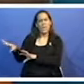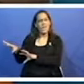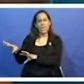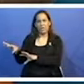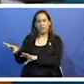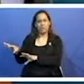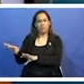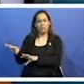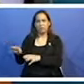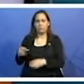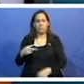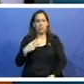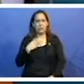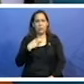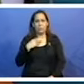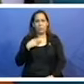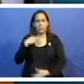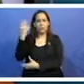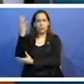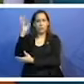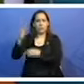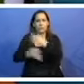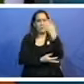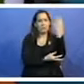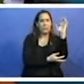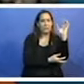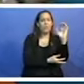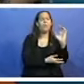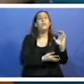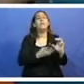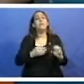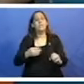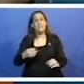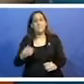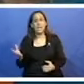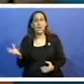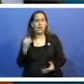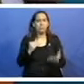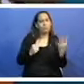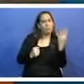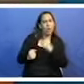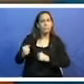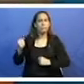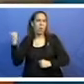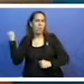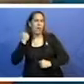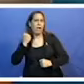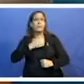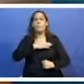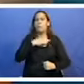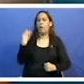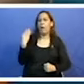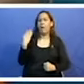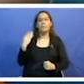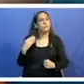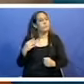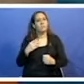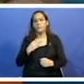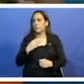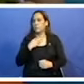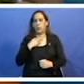mesmo sabendo que lá na floresta, lá na savana, um engole o outro quando está com muita fome. Mas na festa dela, isso não ia